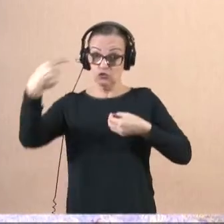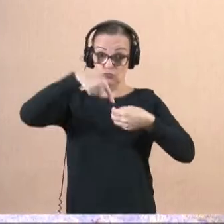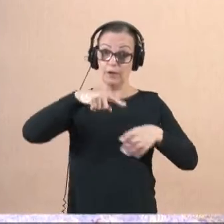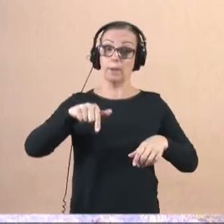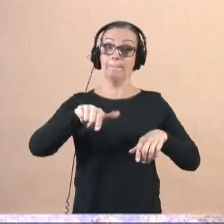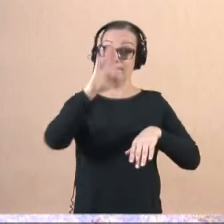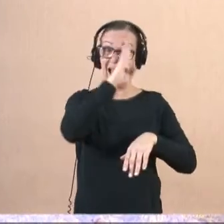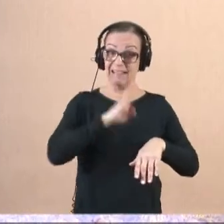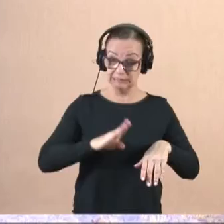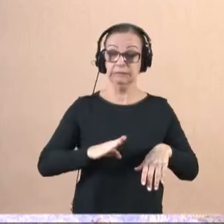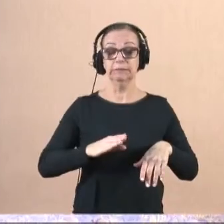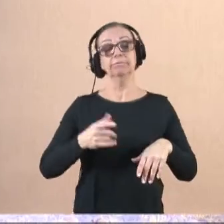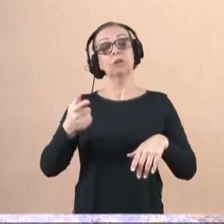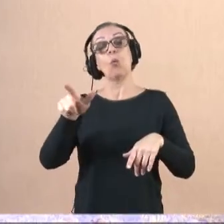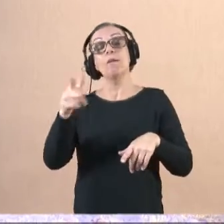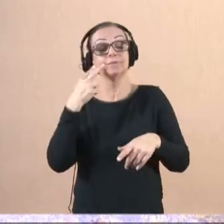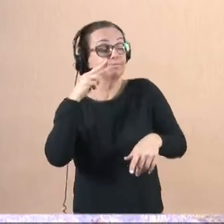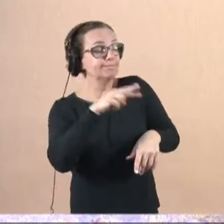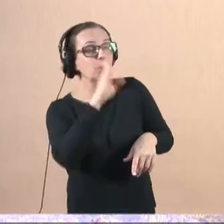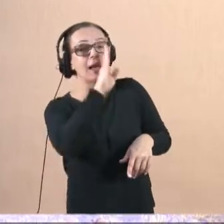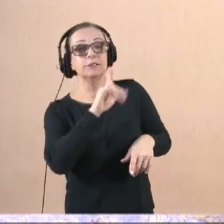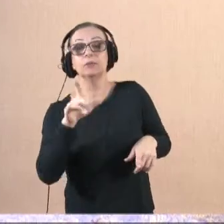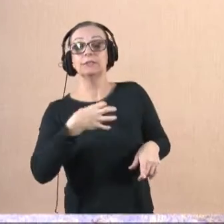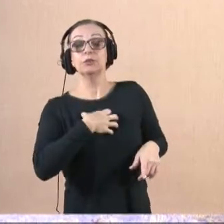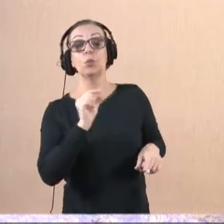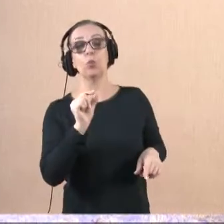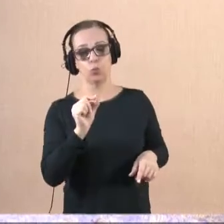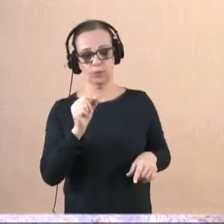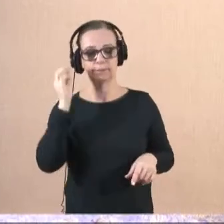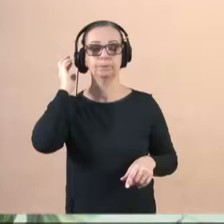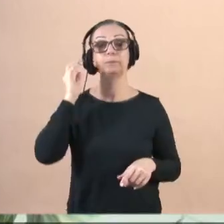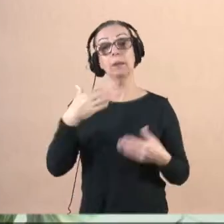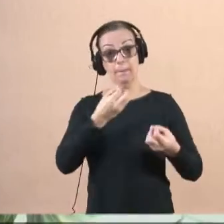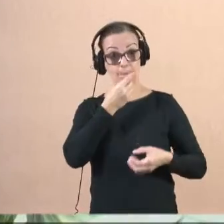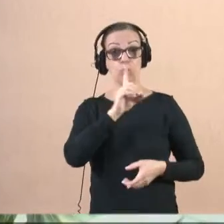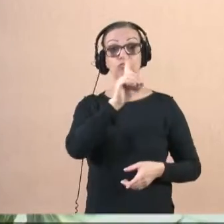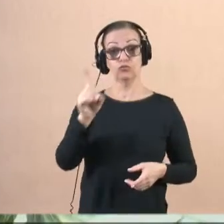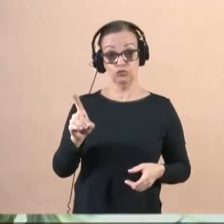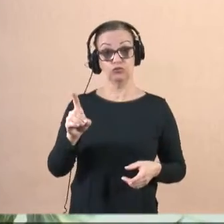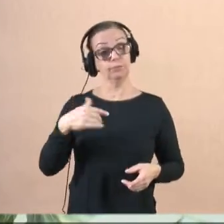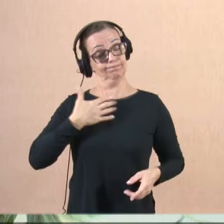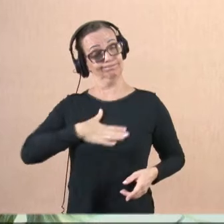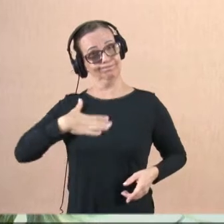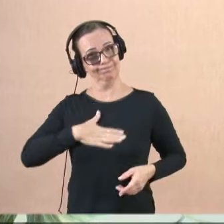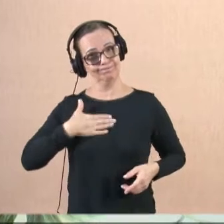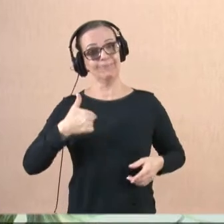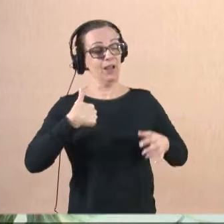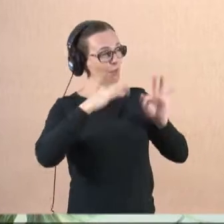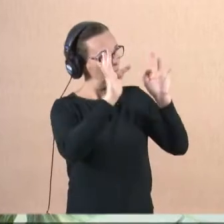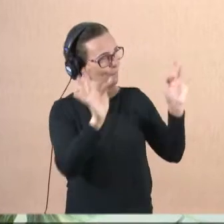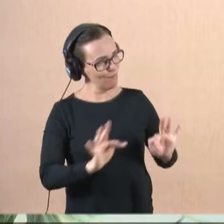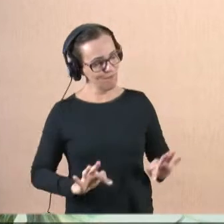e qual foi a sua impressão sobre o nosso país a morfologia dos pais é eu estou muito